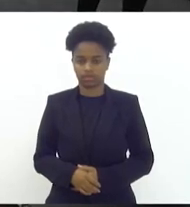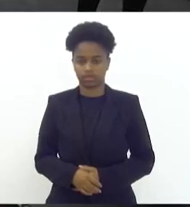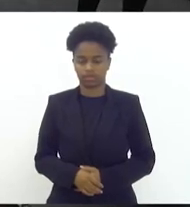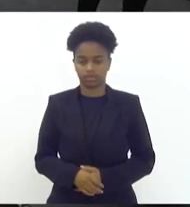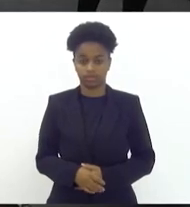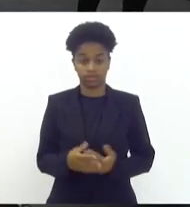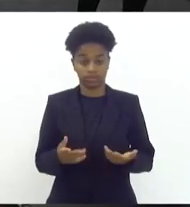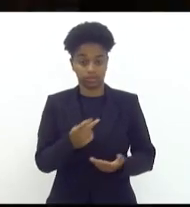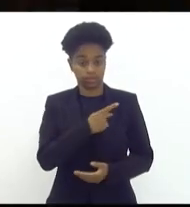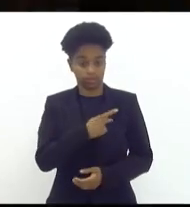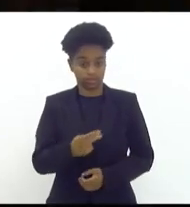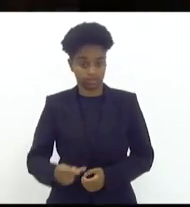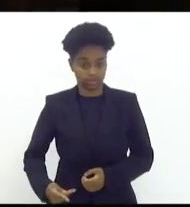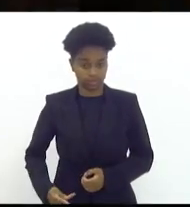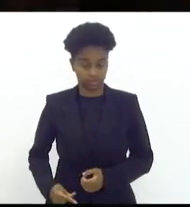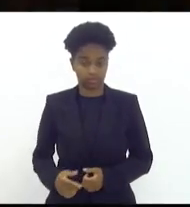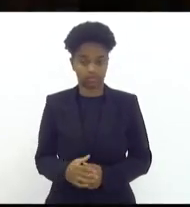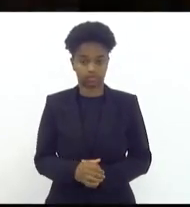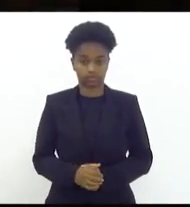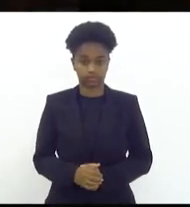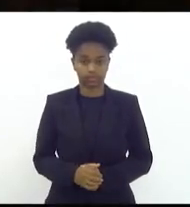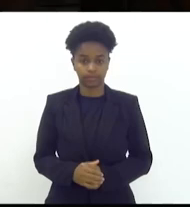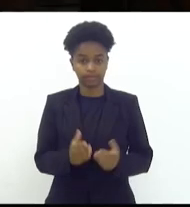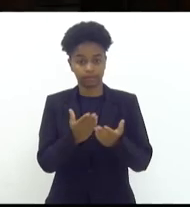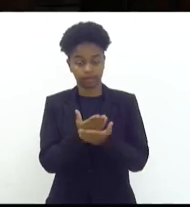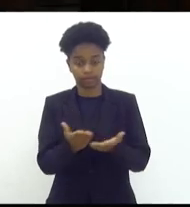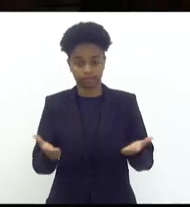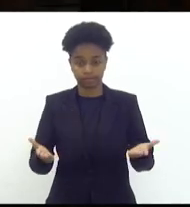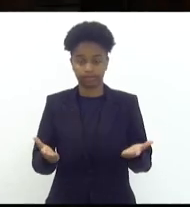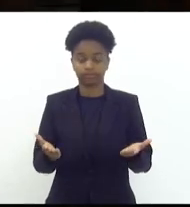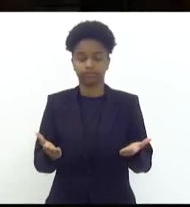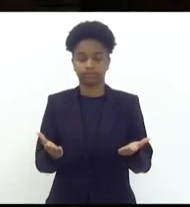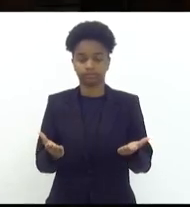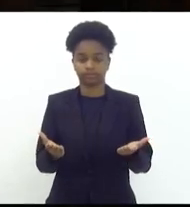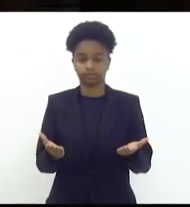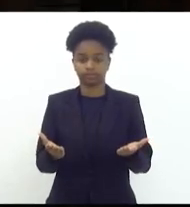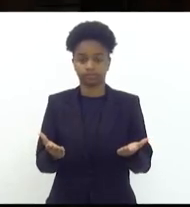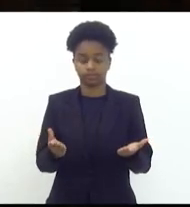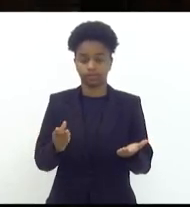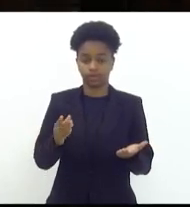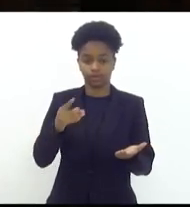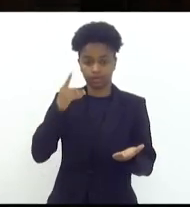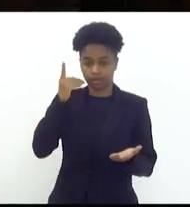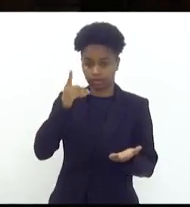senhor presidente senhoras e senhores parlamentares